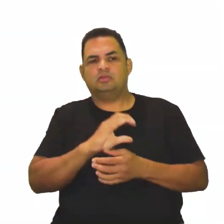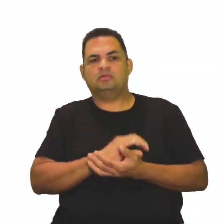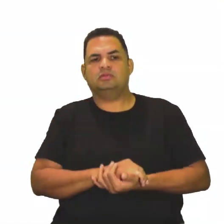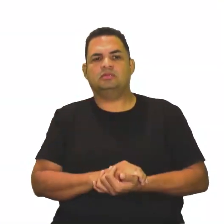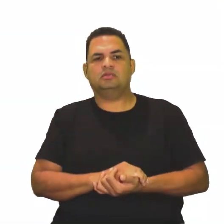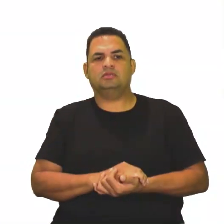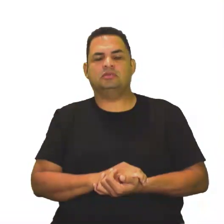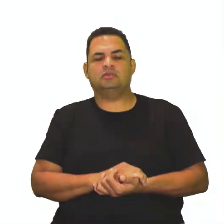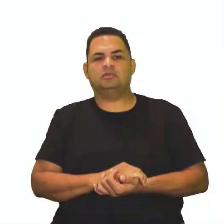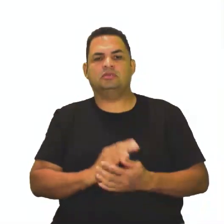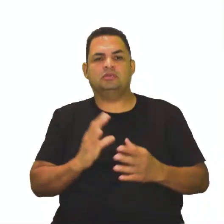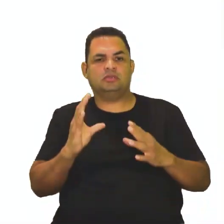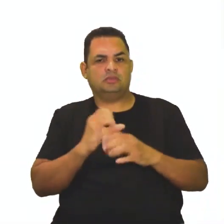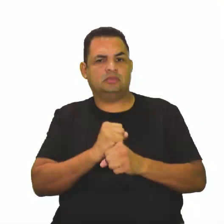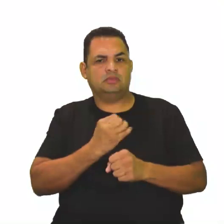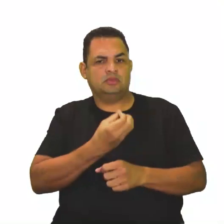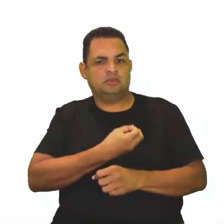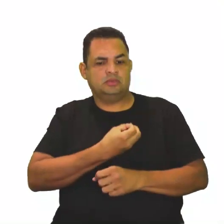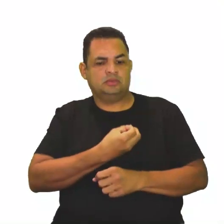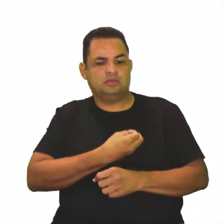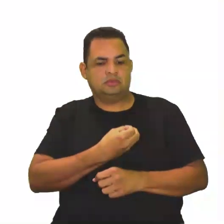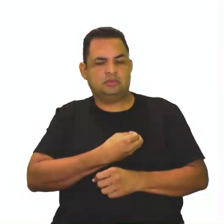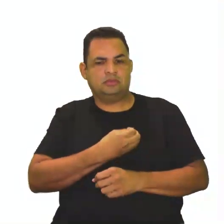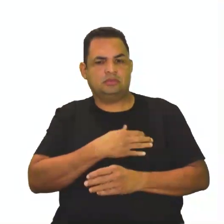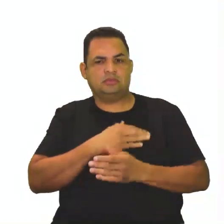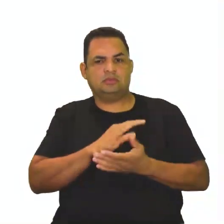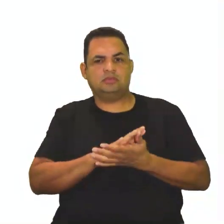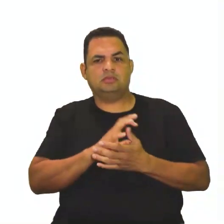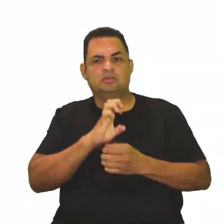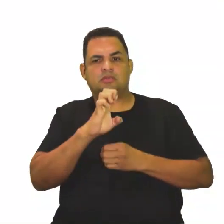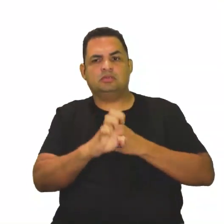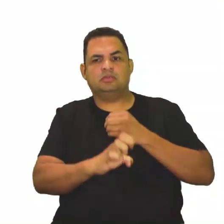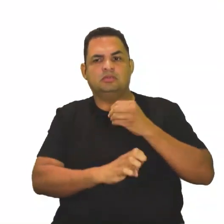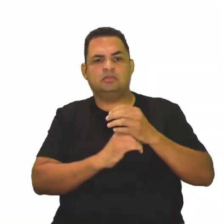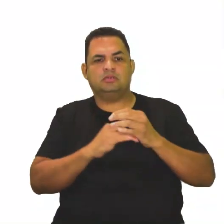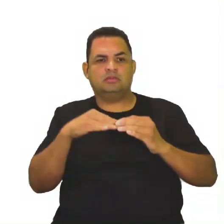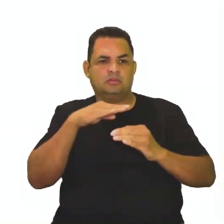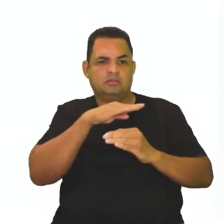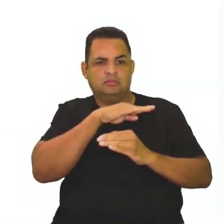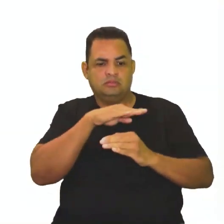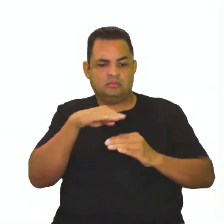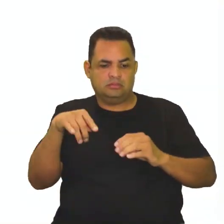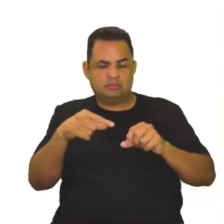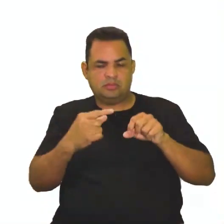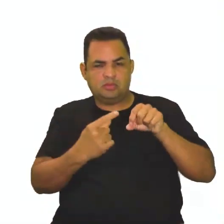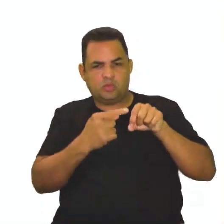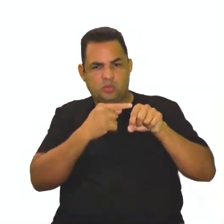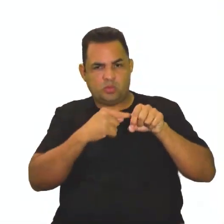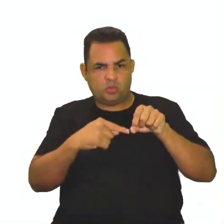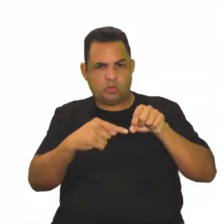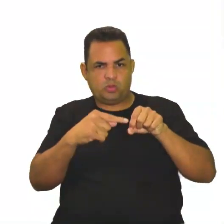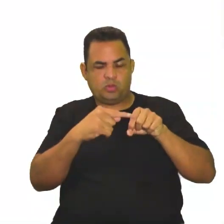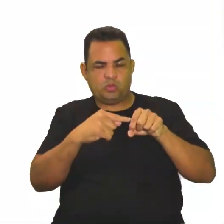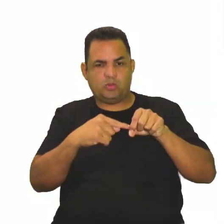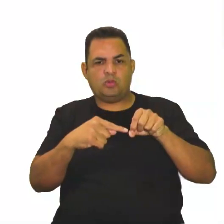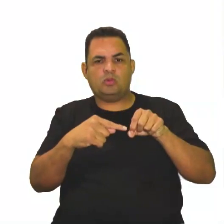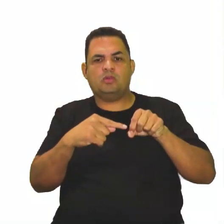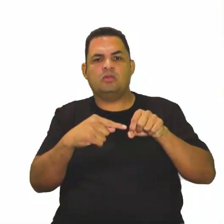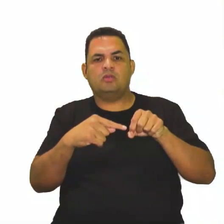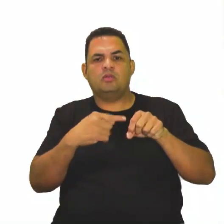ok? Calcule o número de elétrons que passarão por uma seção transversal do aparelho em